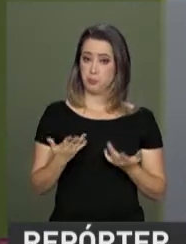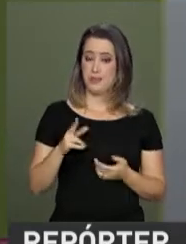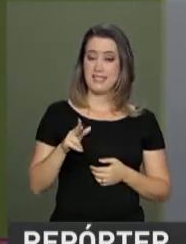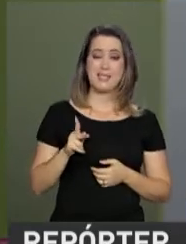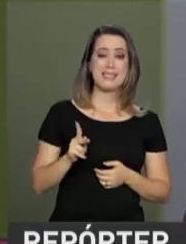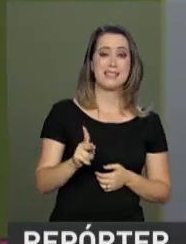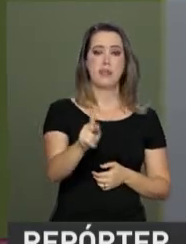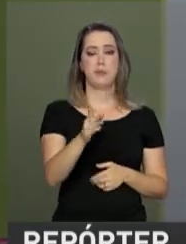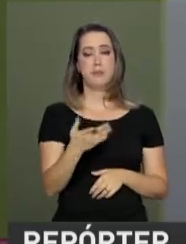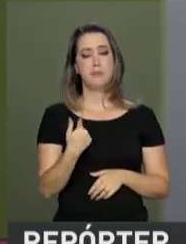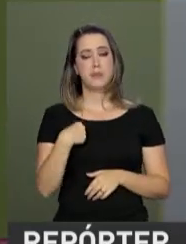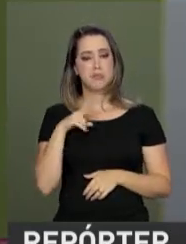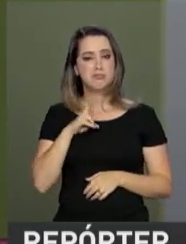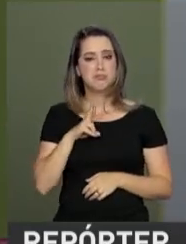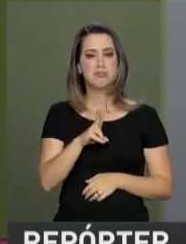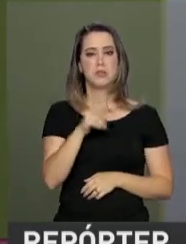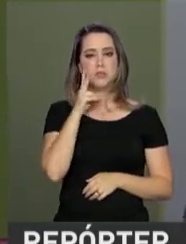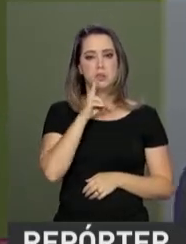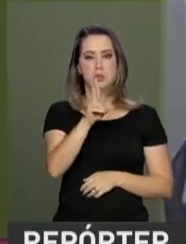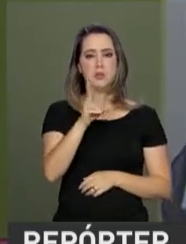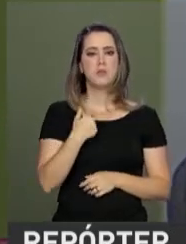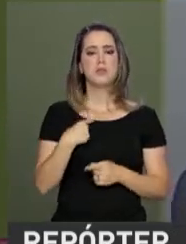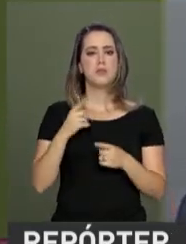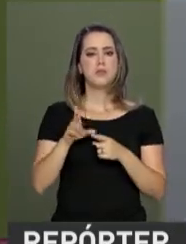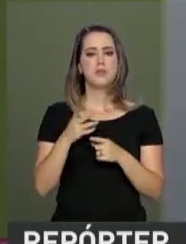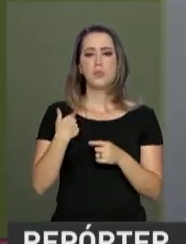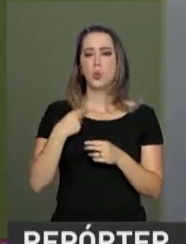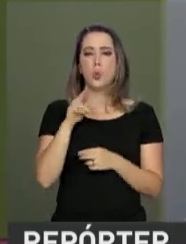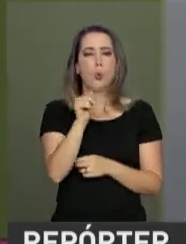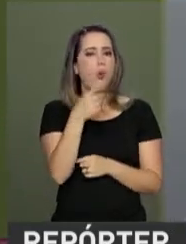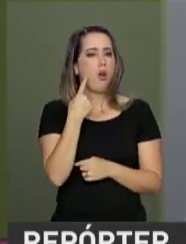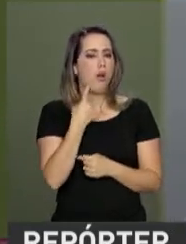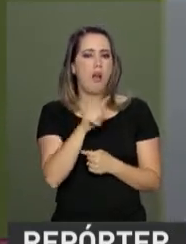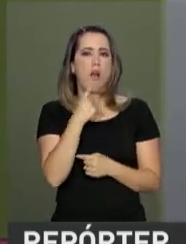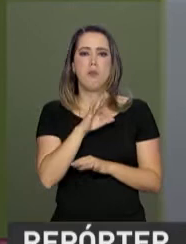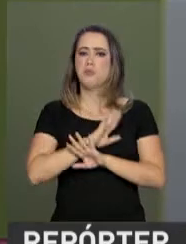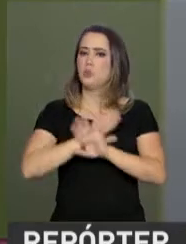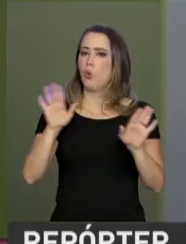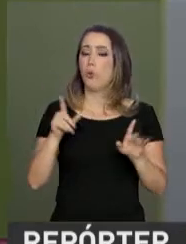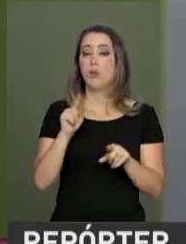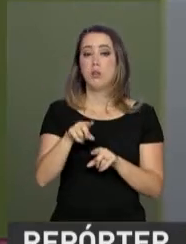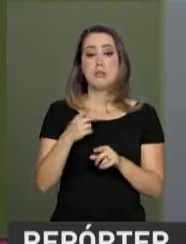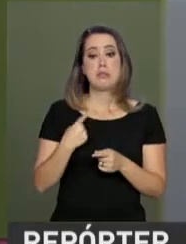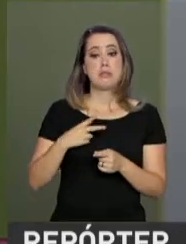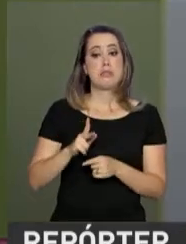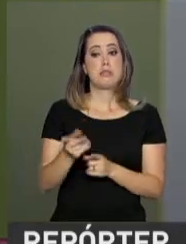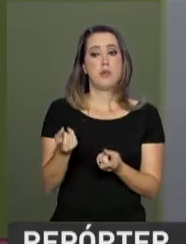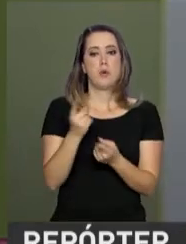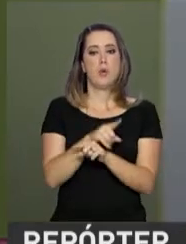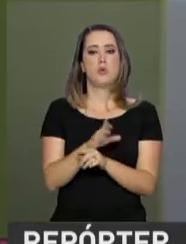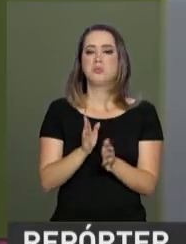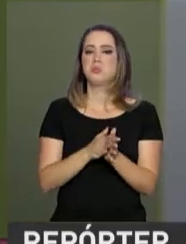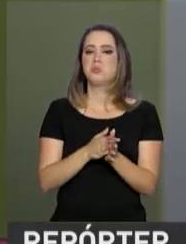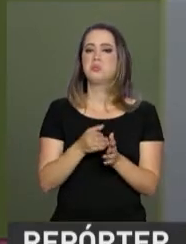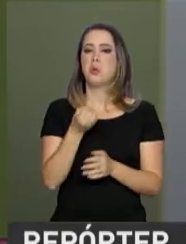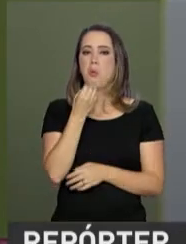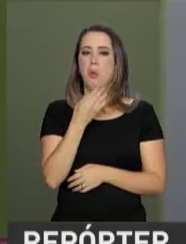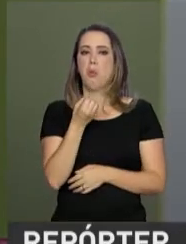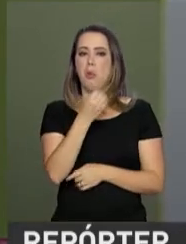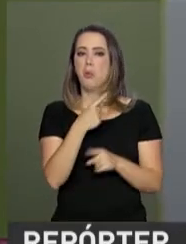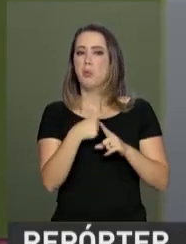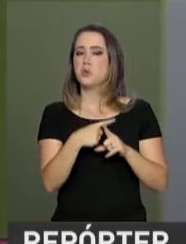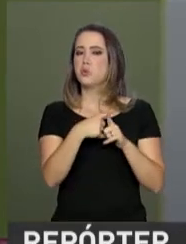se quer que tivesse recebido uma objeção de qualquer natureza ao contrário sempre congratulações portanto